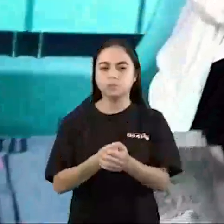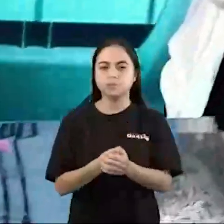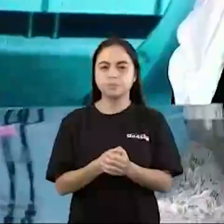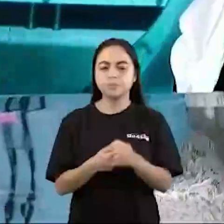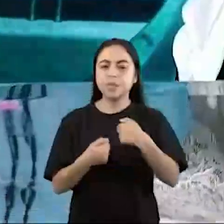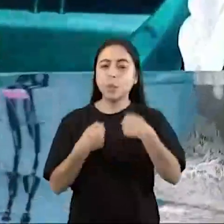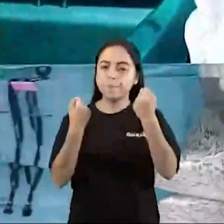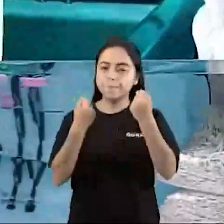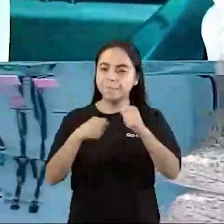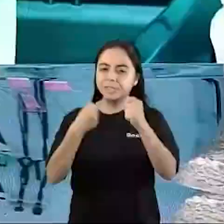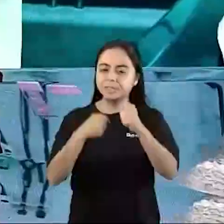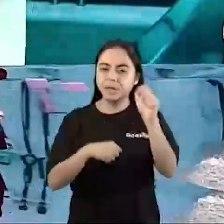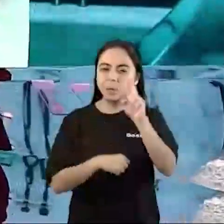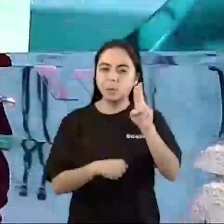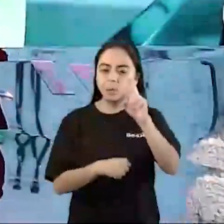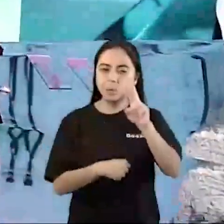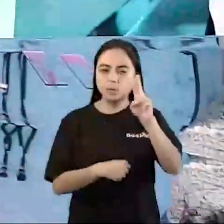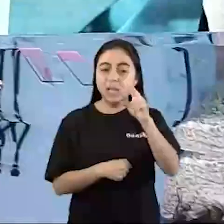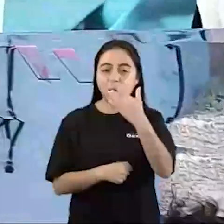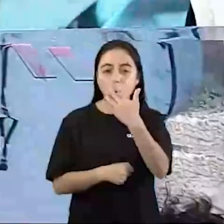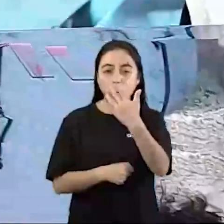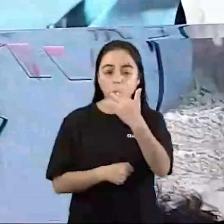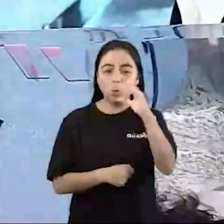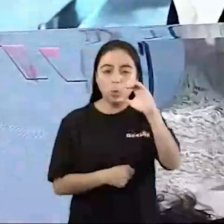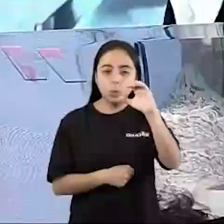eu vou precisar usar um corante.